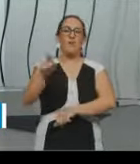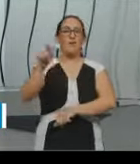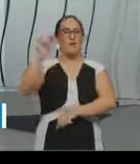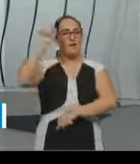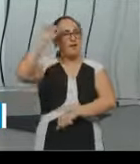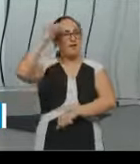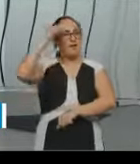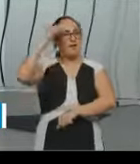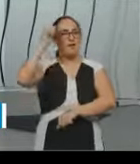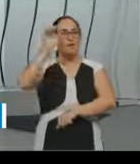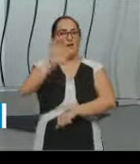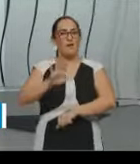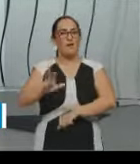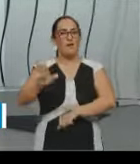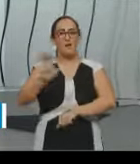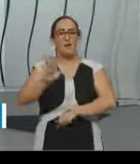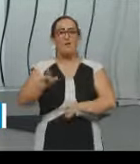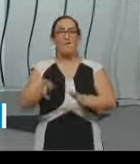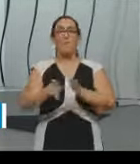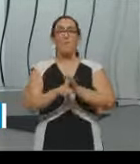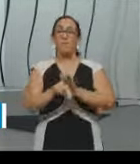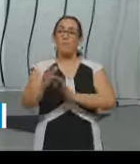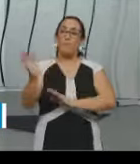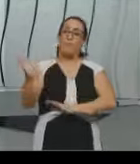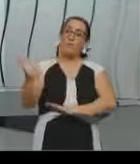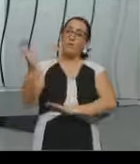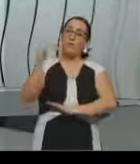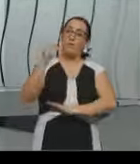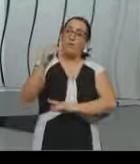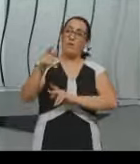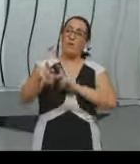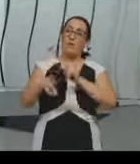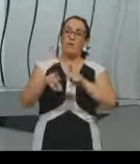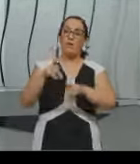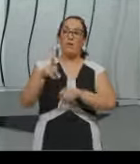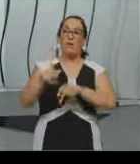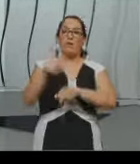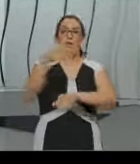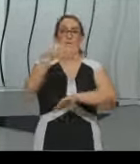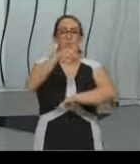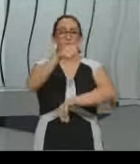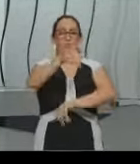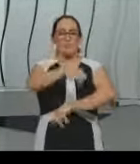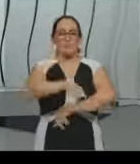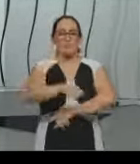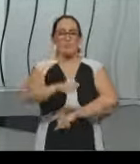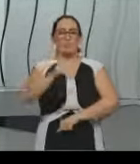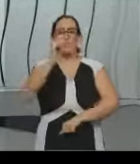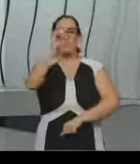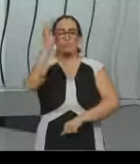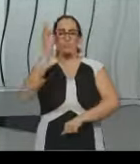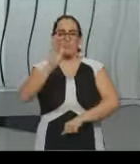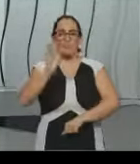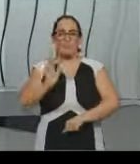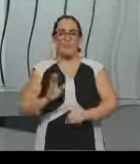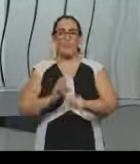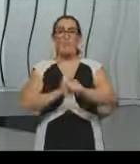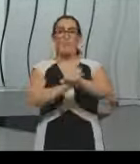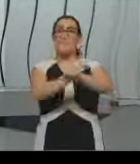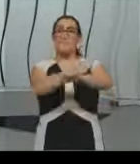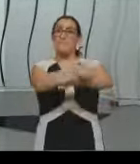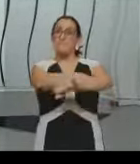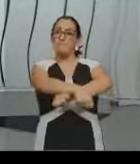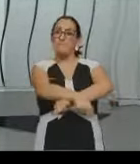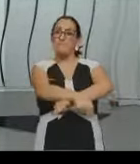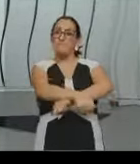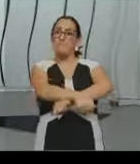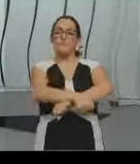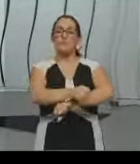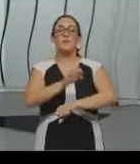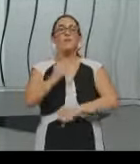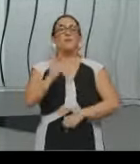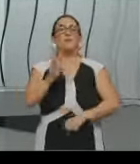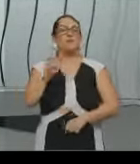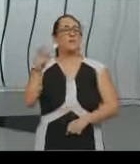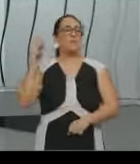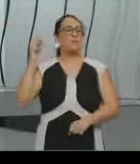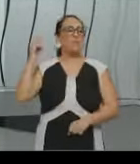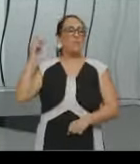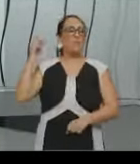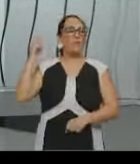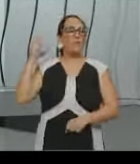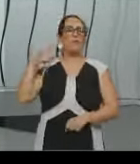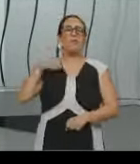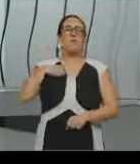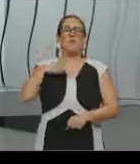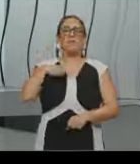Que foram trazidas para esse fim e que estiveram, ao longo de muito tempo da nossa história, excluída de